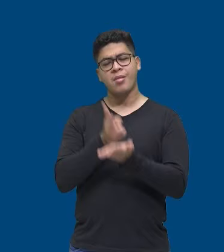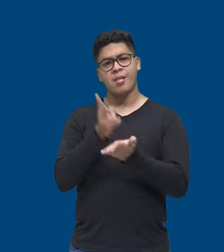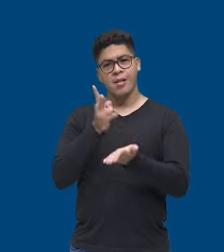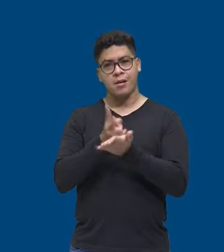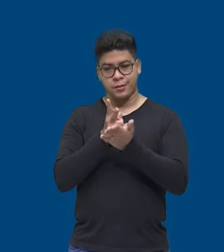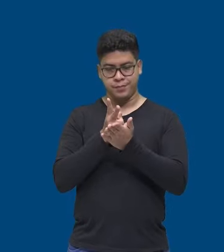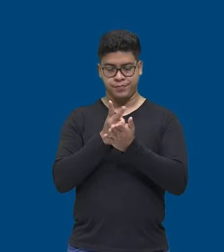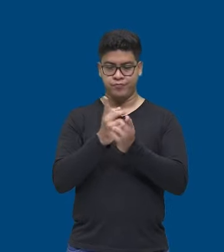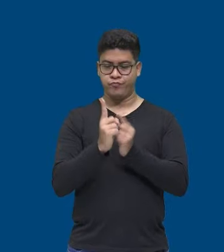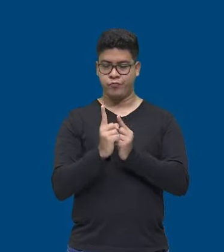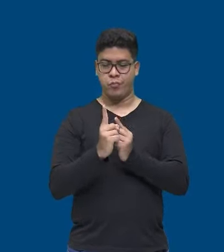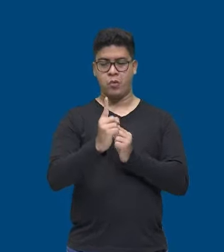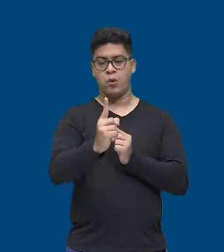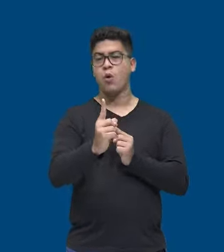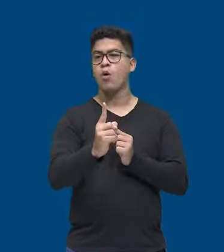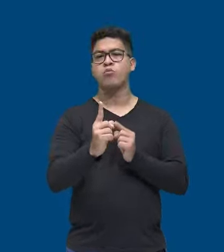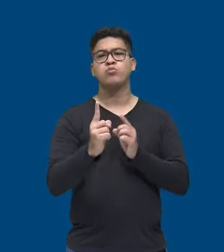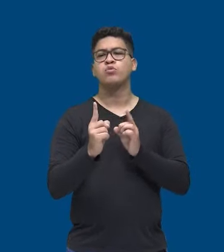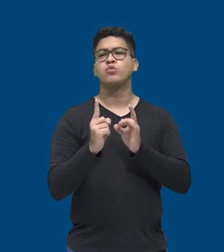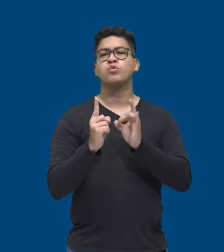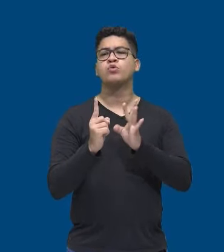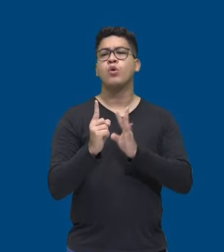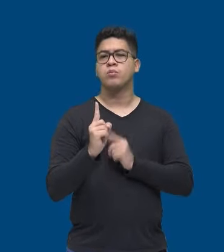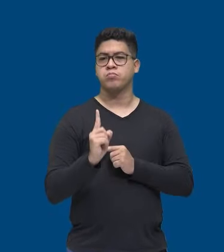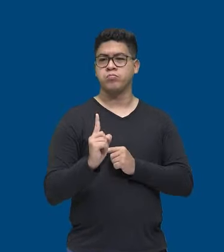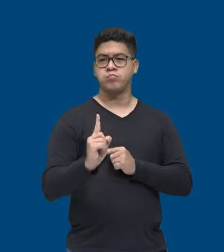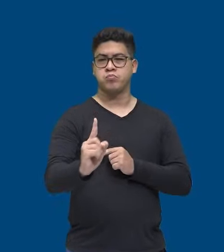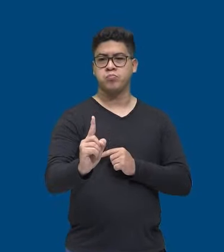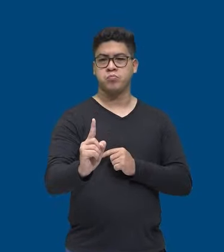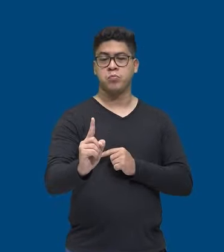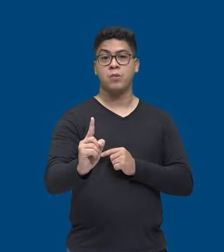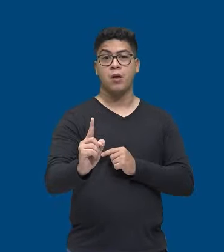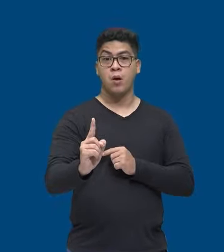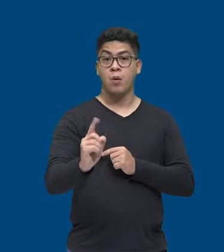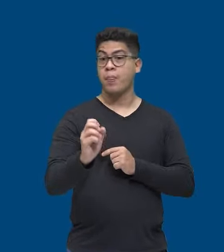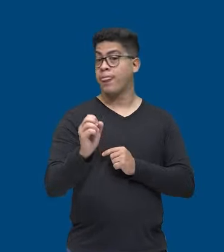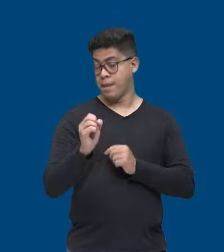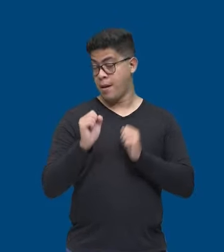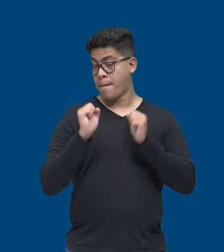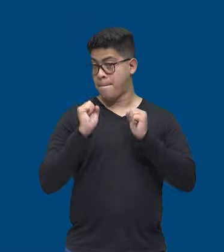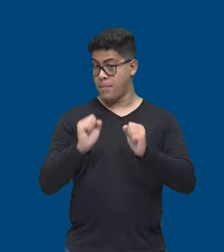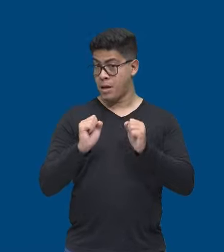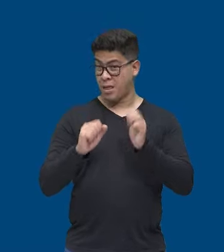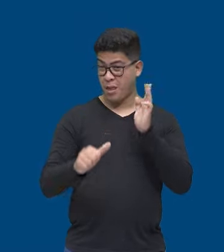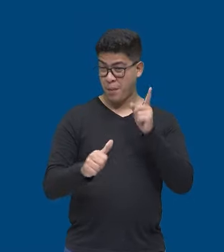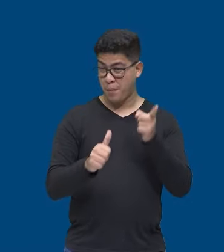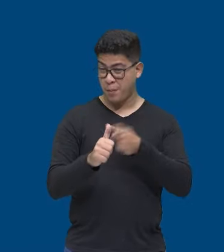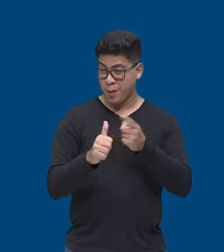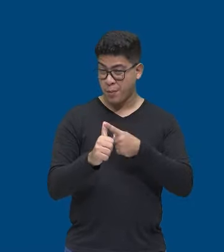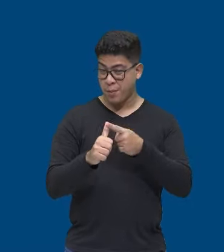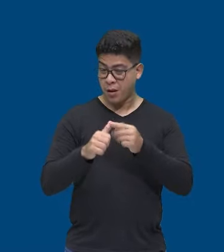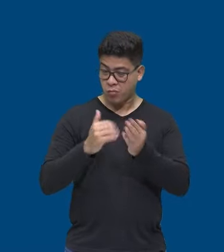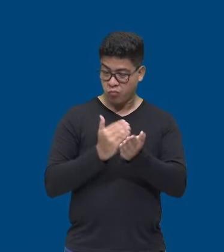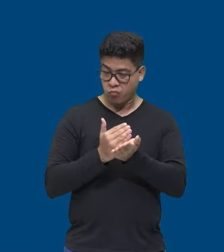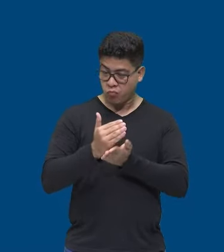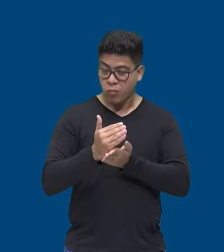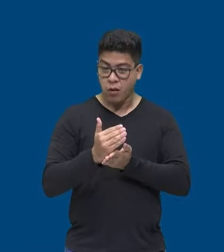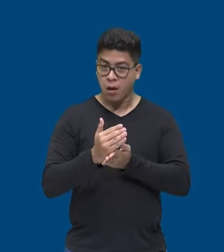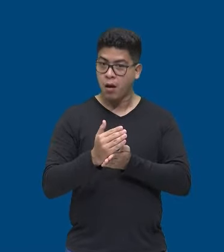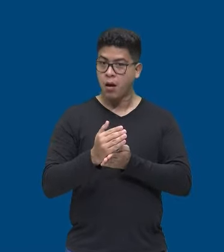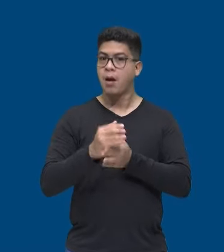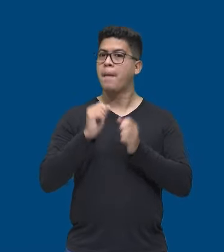para a frente. Na sua primeira jogada, ele pode movimentar uma ou duas casas e ele só pode capturar